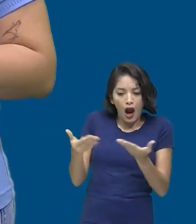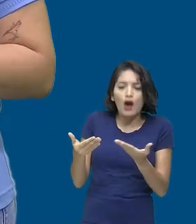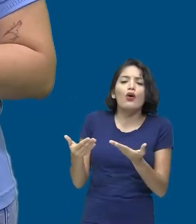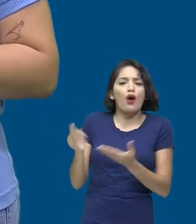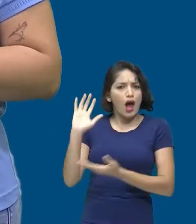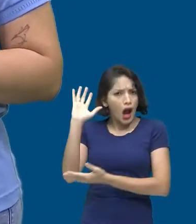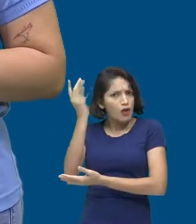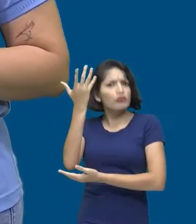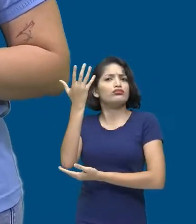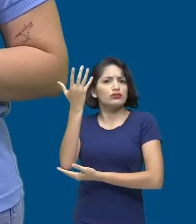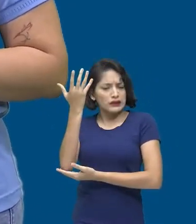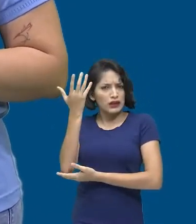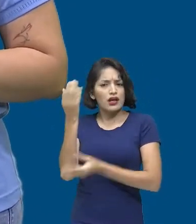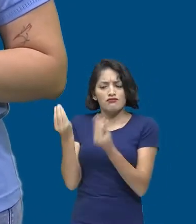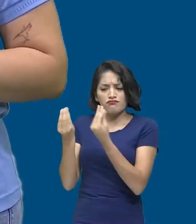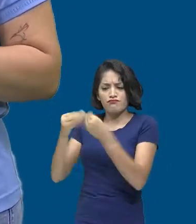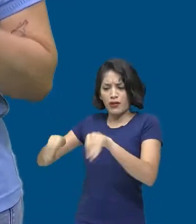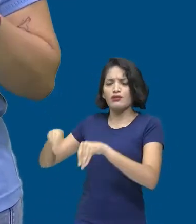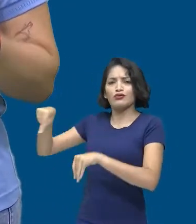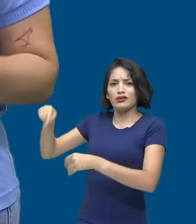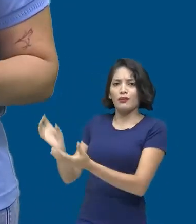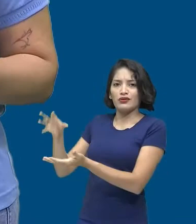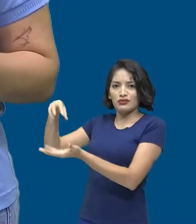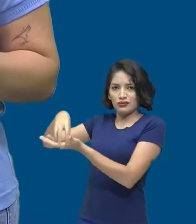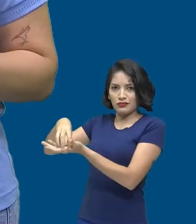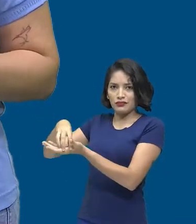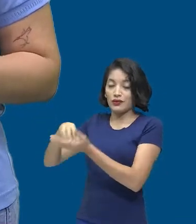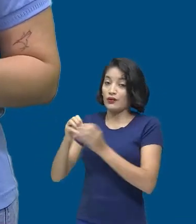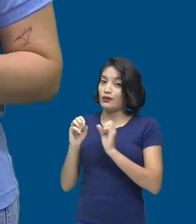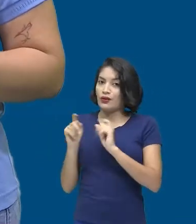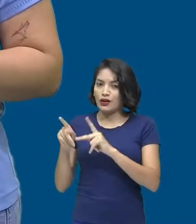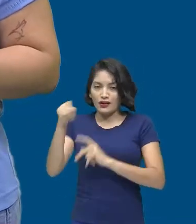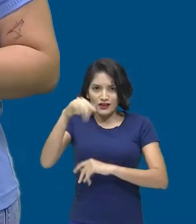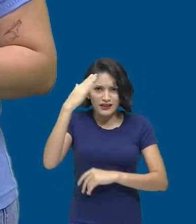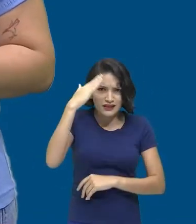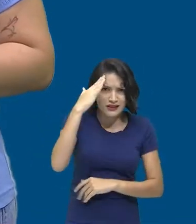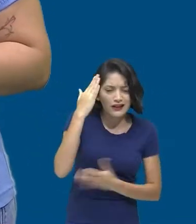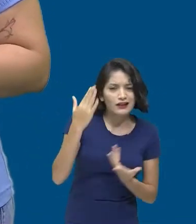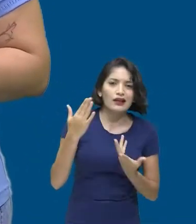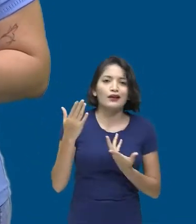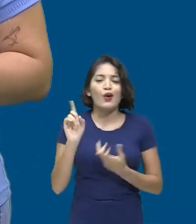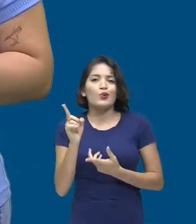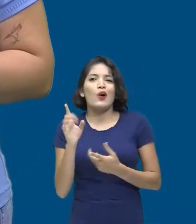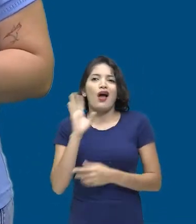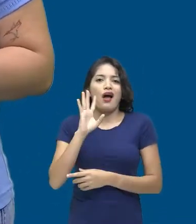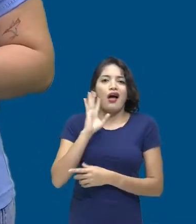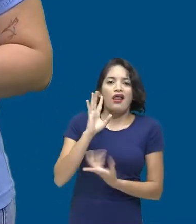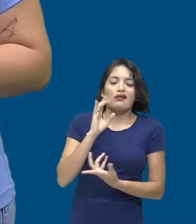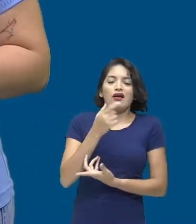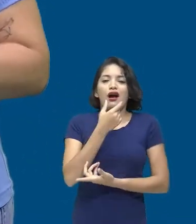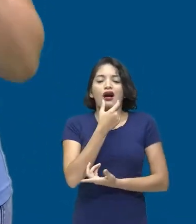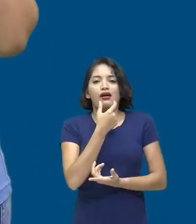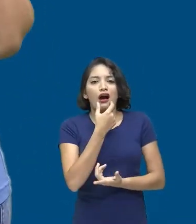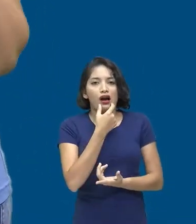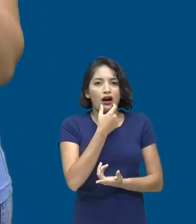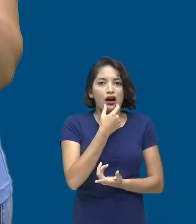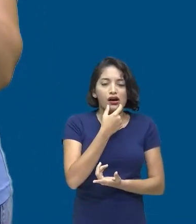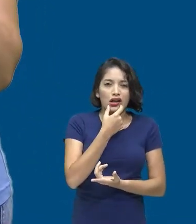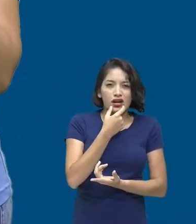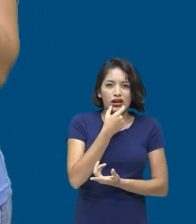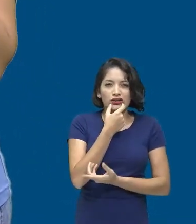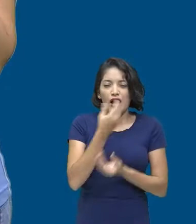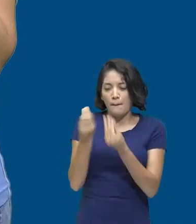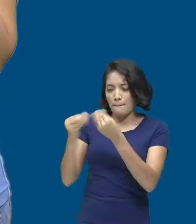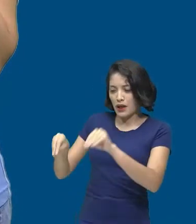se torne ainda mais prejudicial para os colonos. Tudo bem que vocês já entenderam, não é bacana a Inglaterra prejudicar os colonos, mas